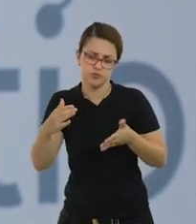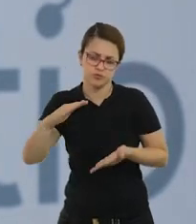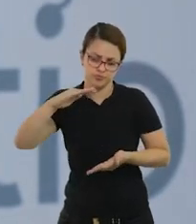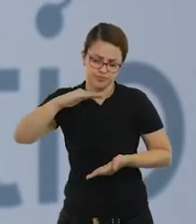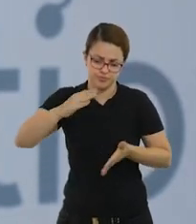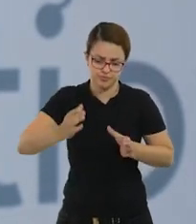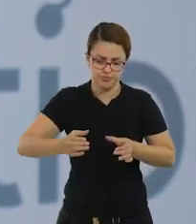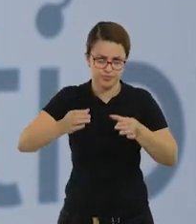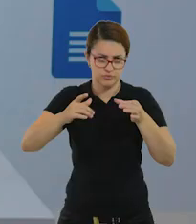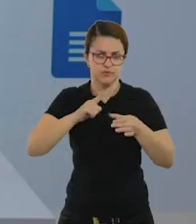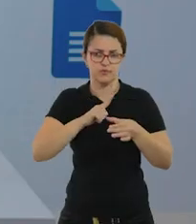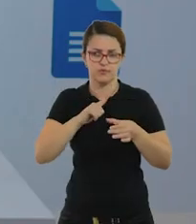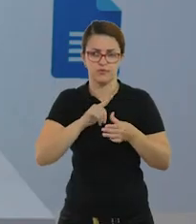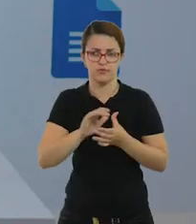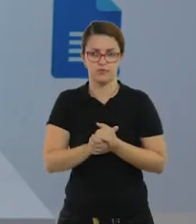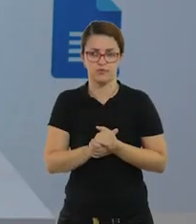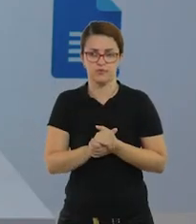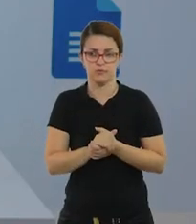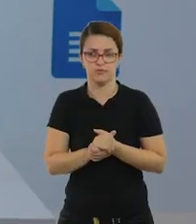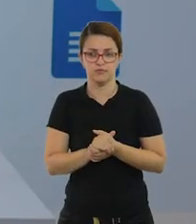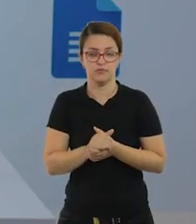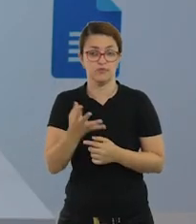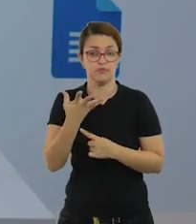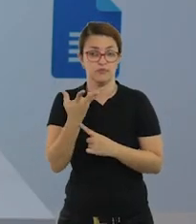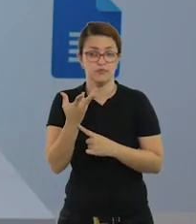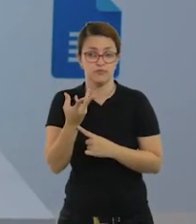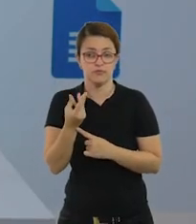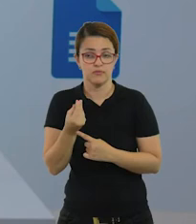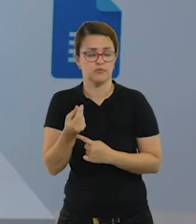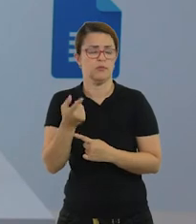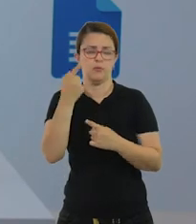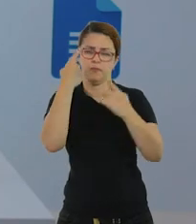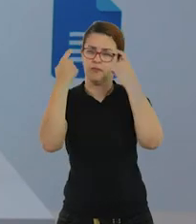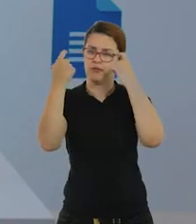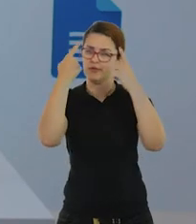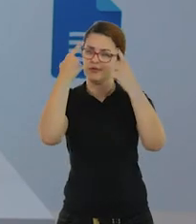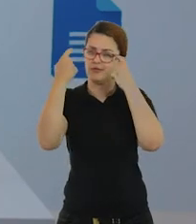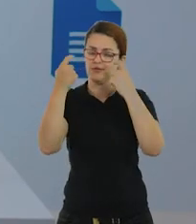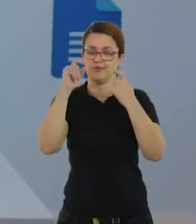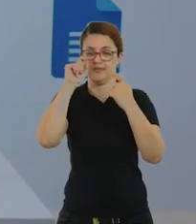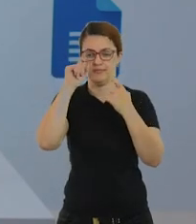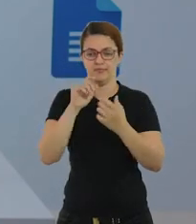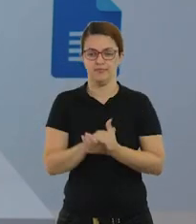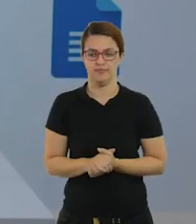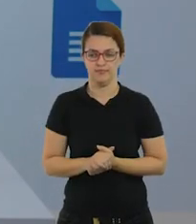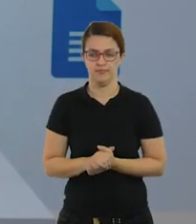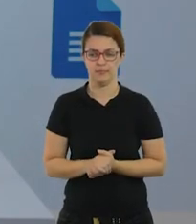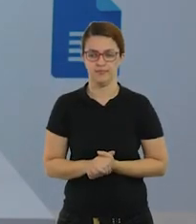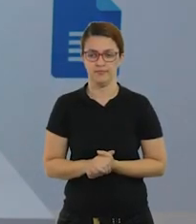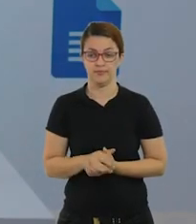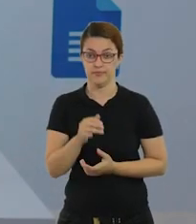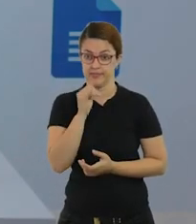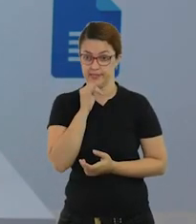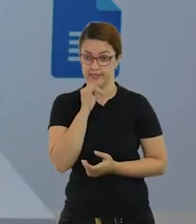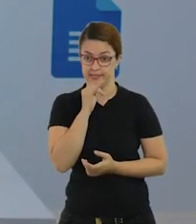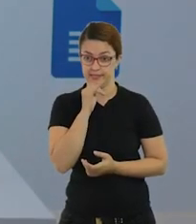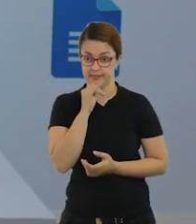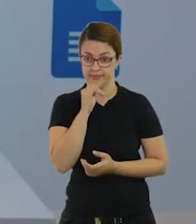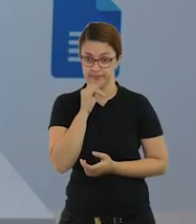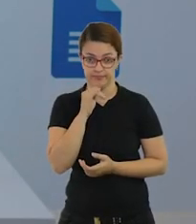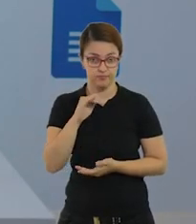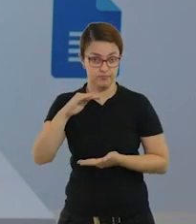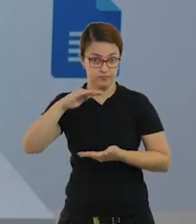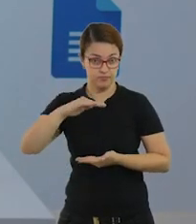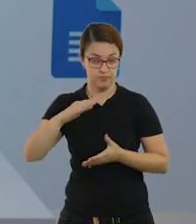outra caixa que vocês tenham em casa. Não se esqueçam, em arte nós temos que utilizar a nossa criatividade. Então vamos lá. Aqui,